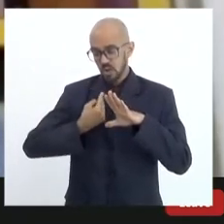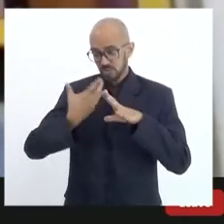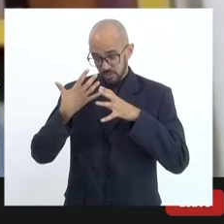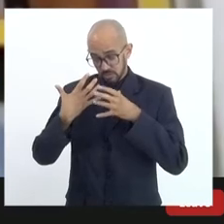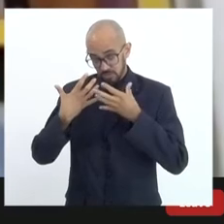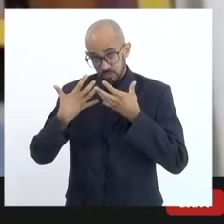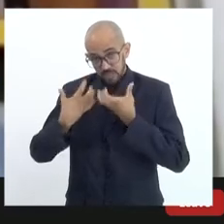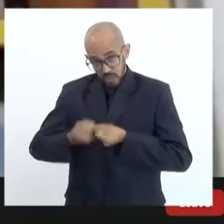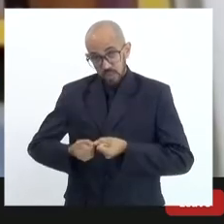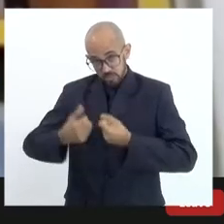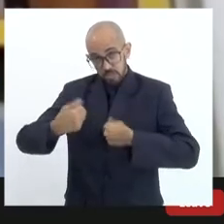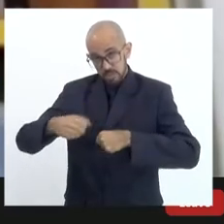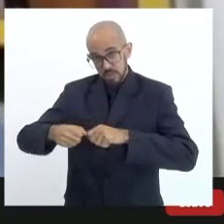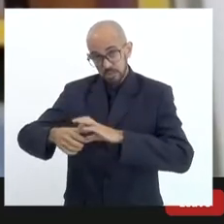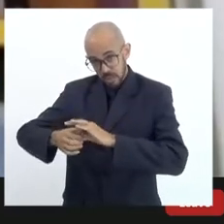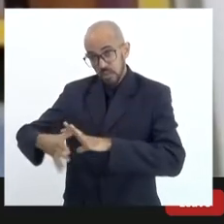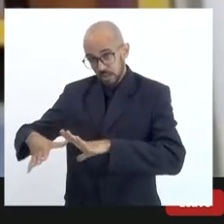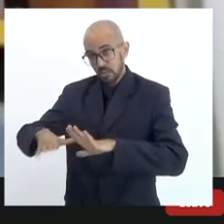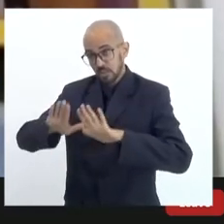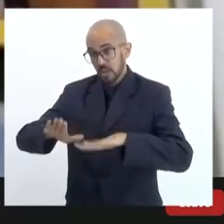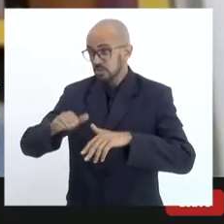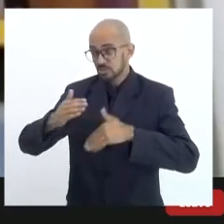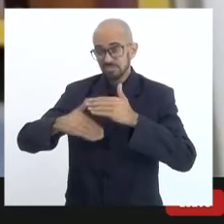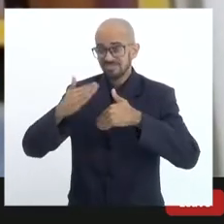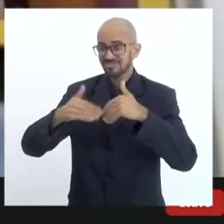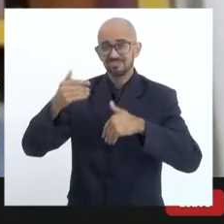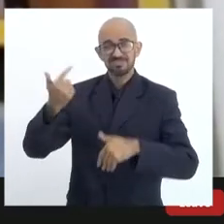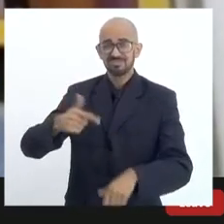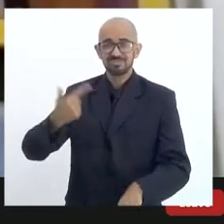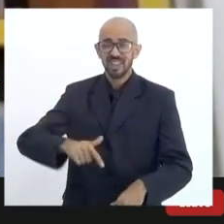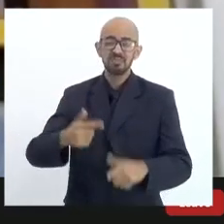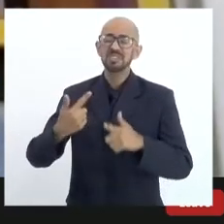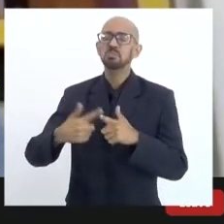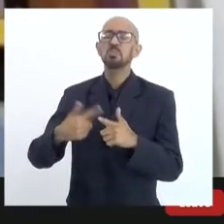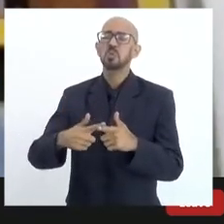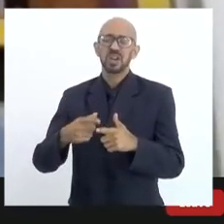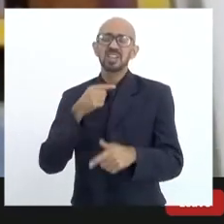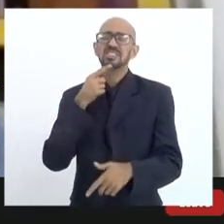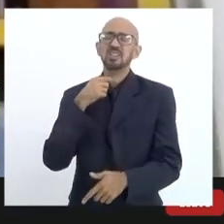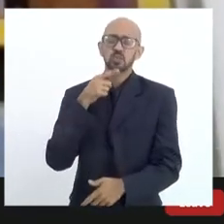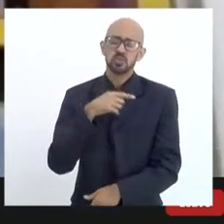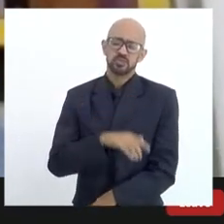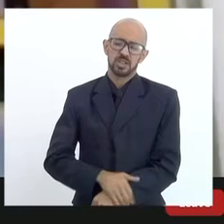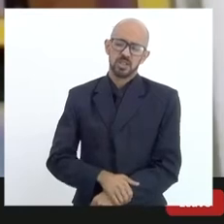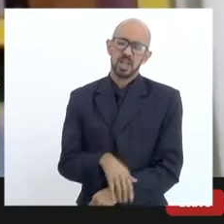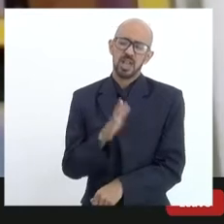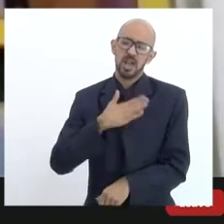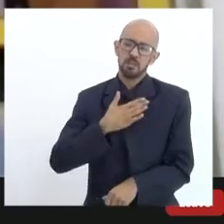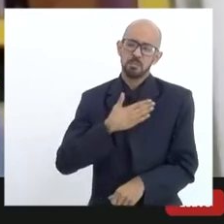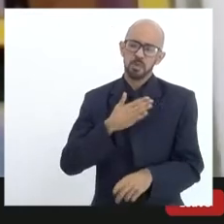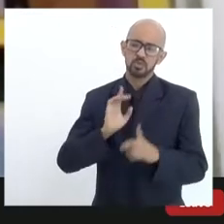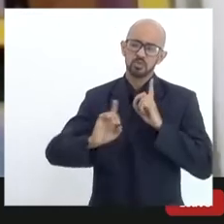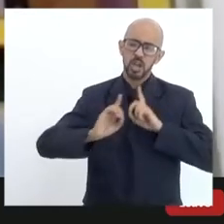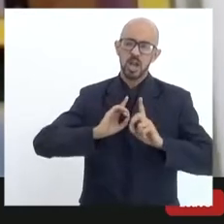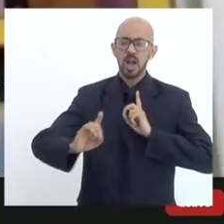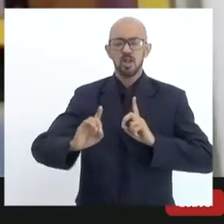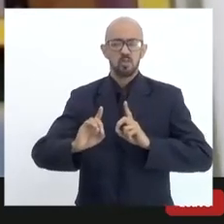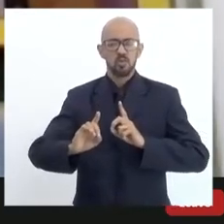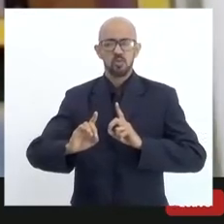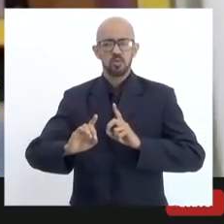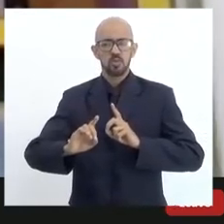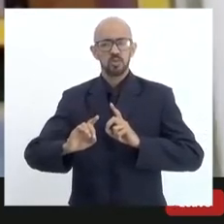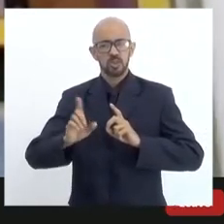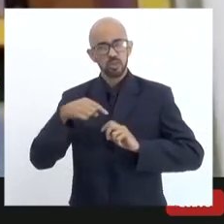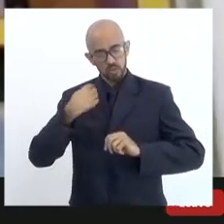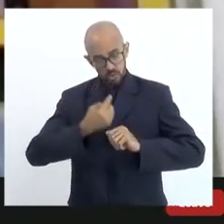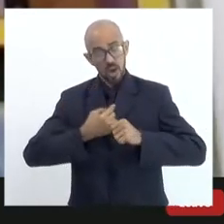anda. Por que será? Então, esse é um diálogo, né, a Daniela já falou um pouco sobre isso, que nós temos que